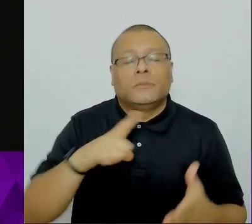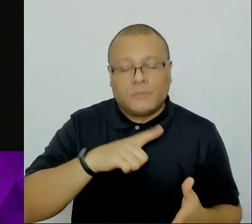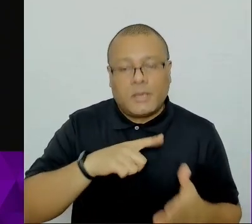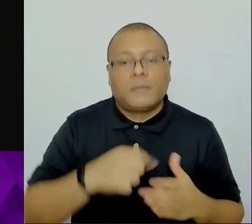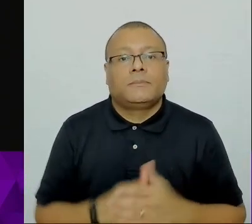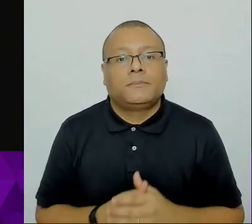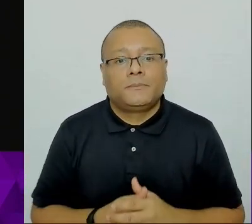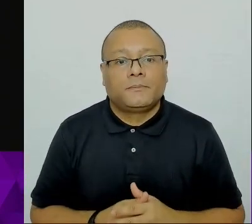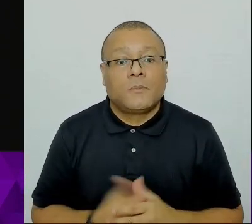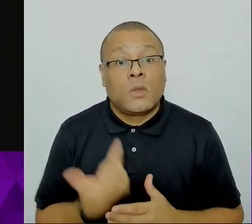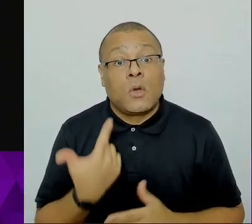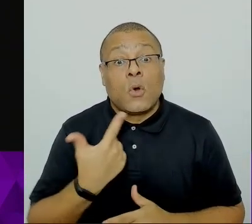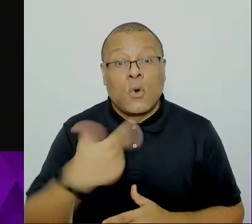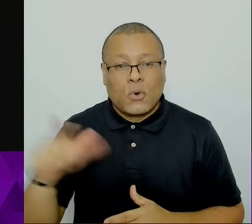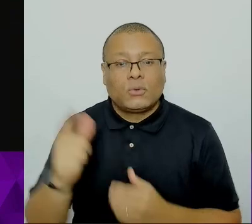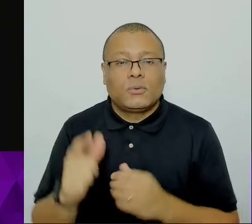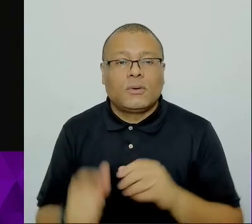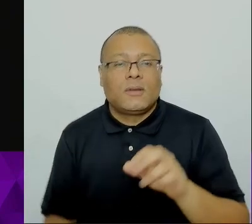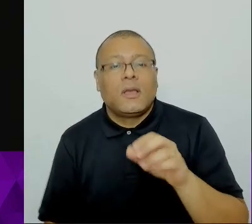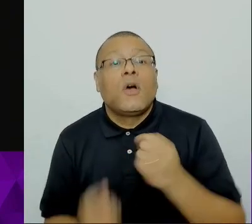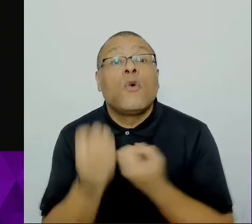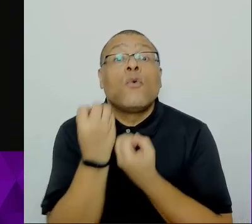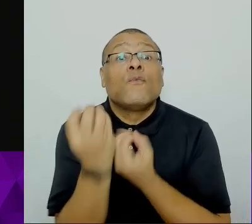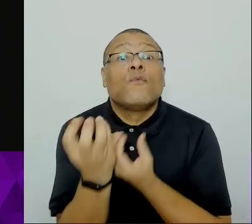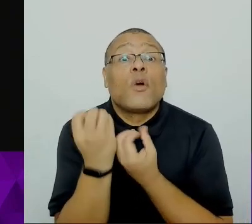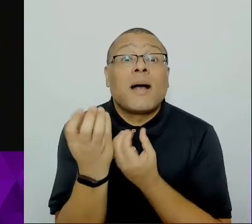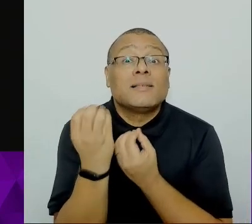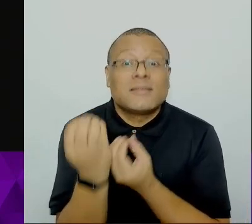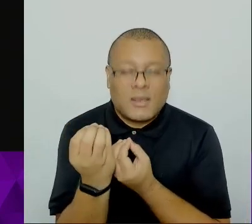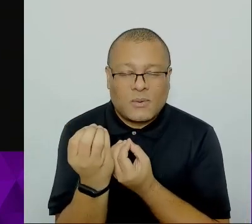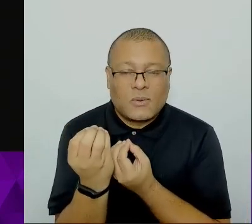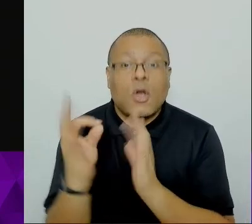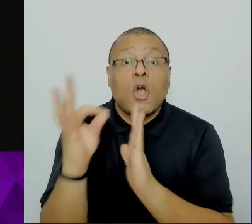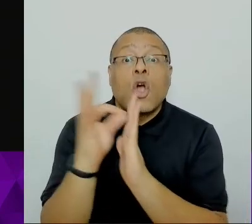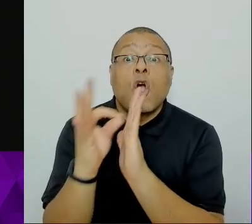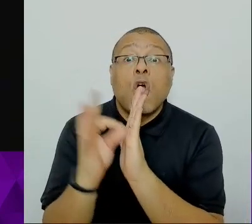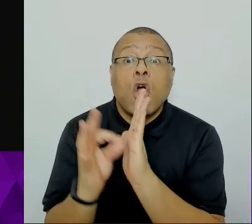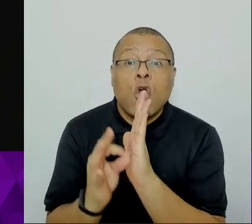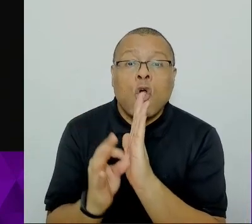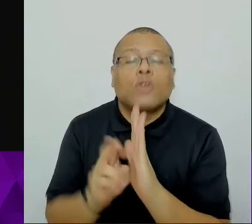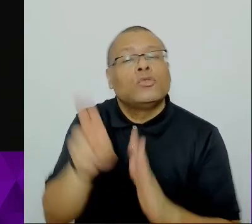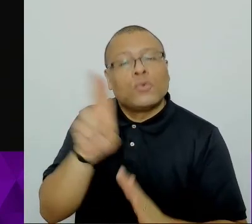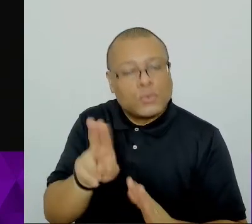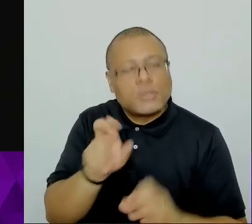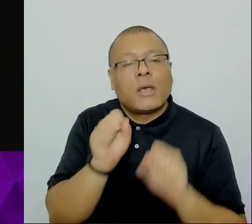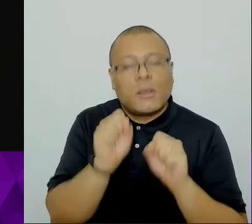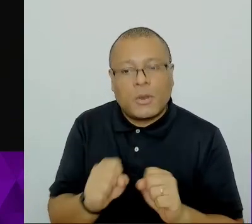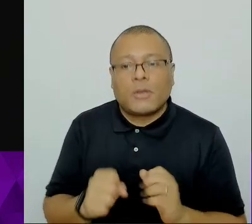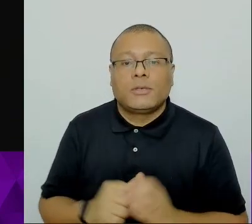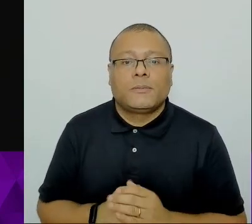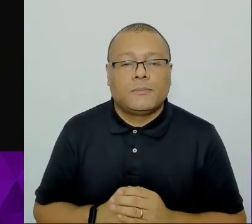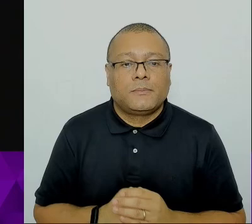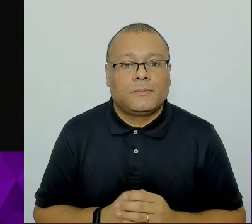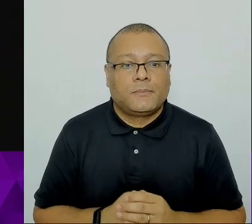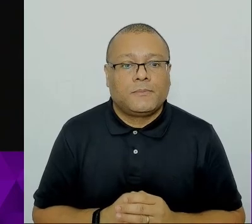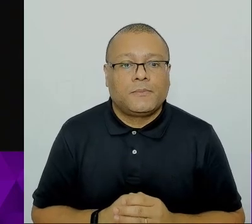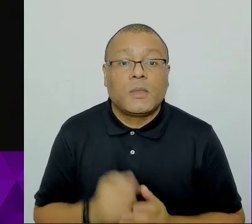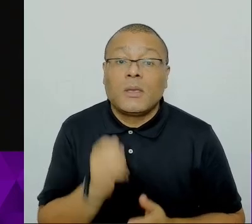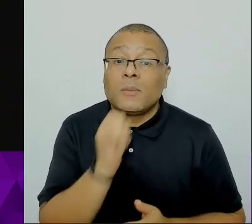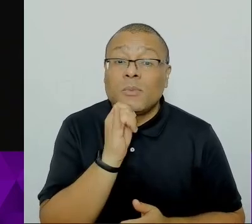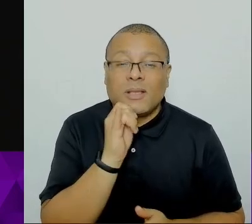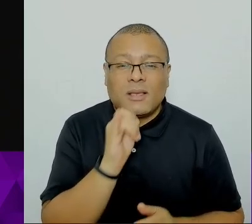Aqui dentro tem os resources de código, então, se a gente for fazer um de